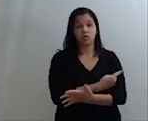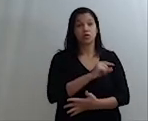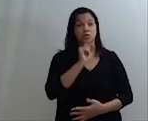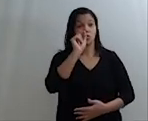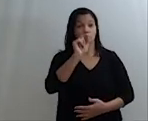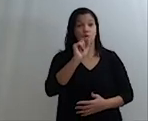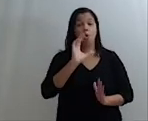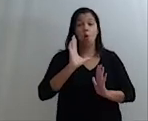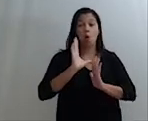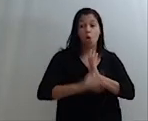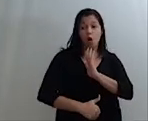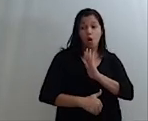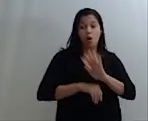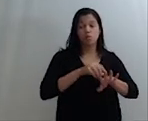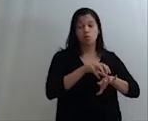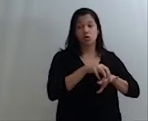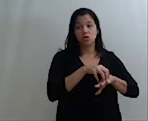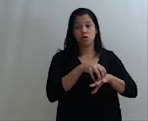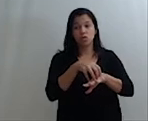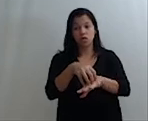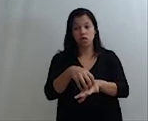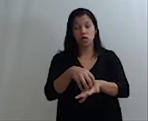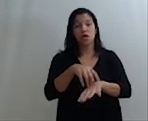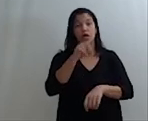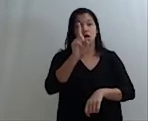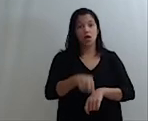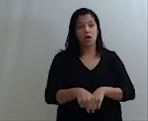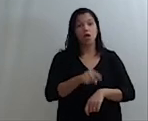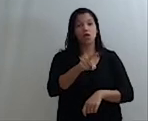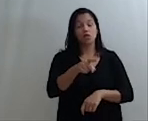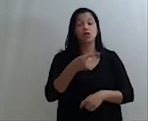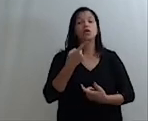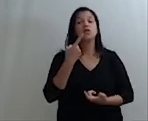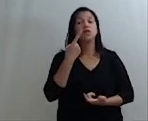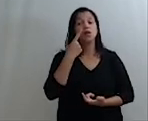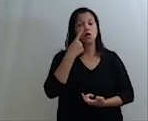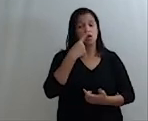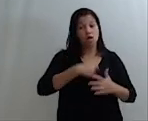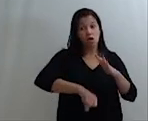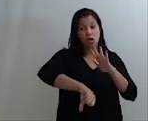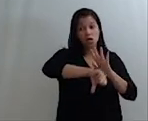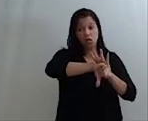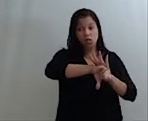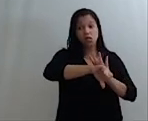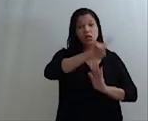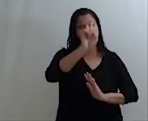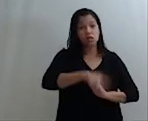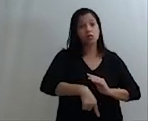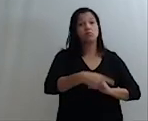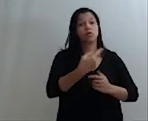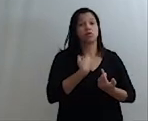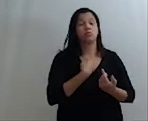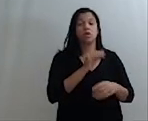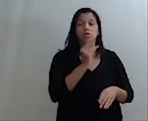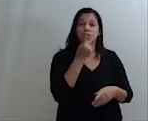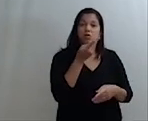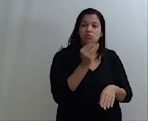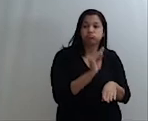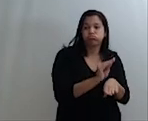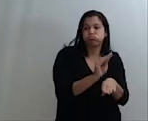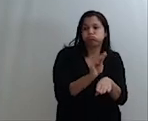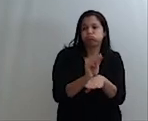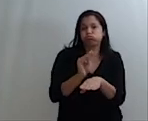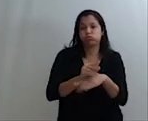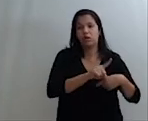e esse crime como se sabe alimenta uma rede de outros crimes igualmente graves a